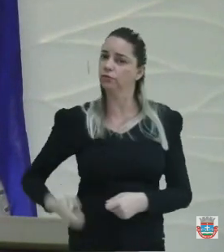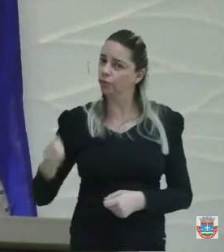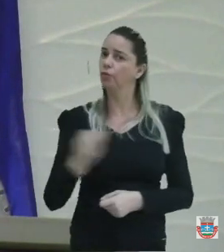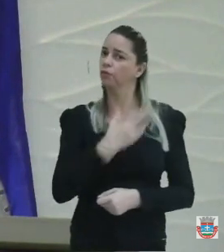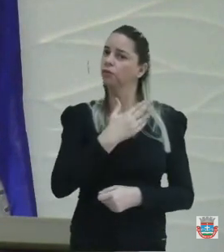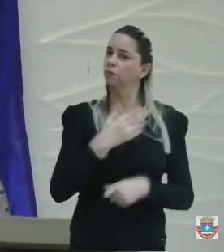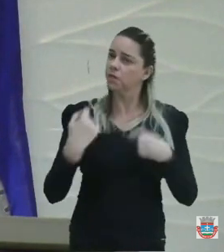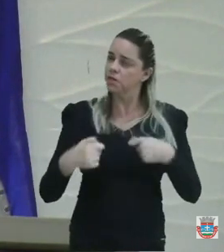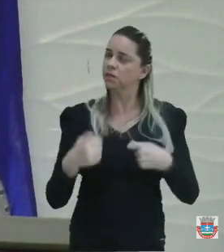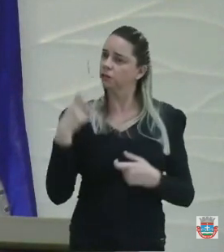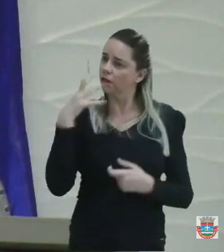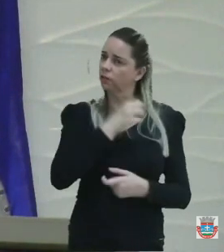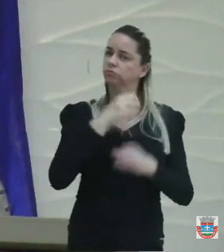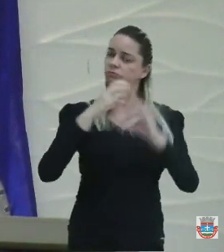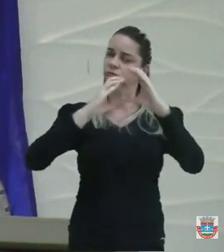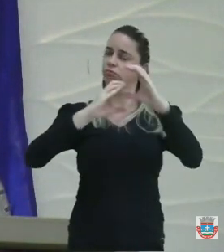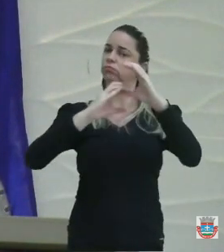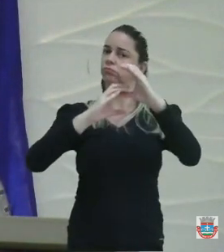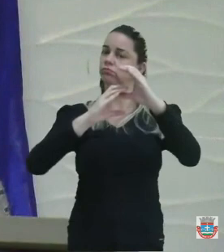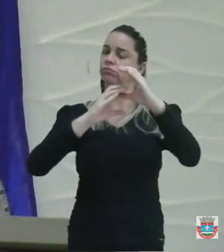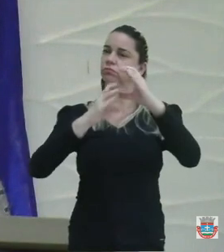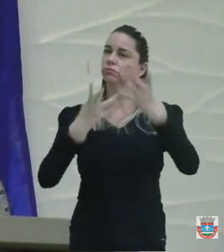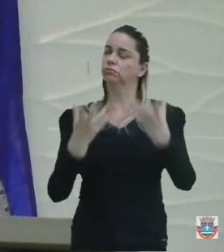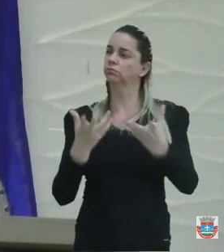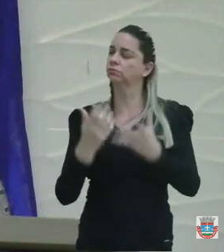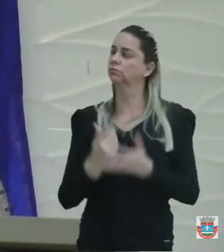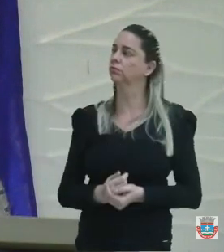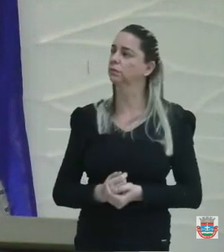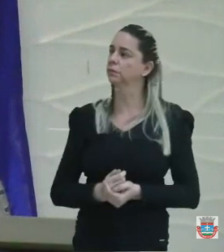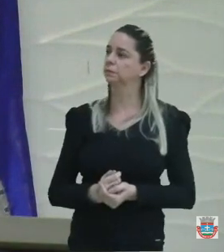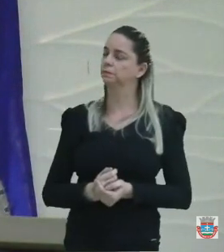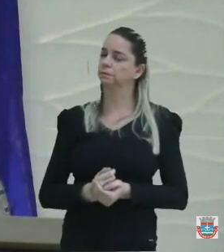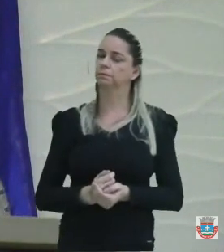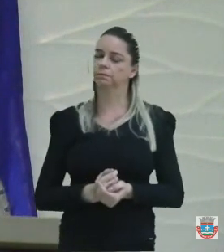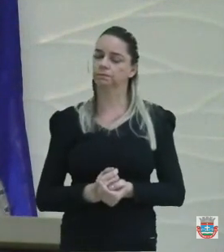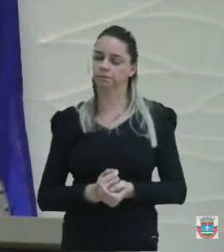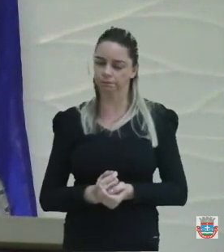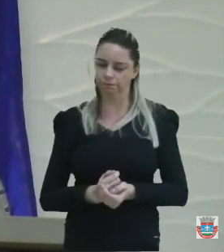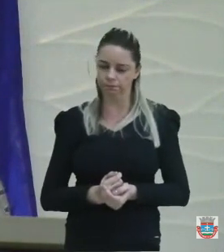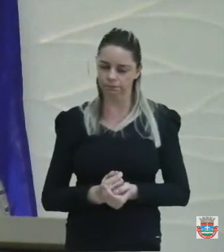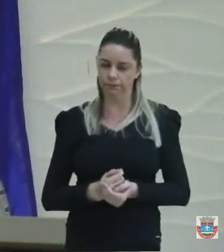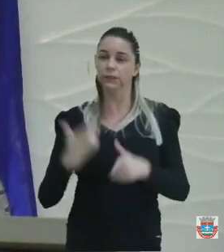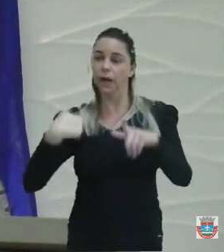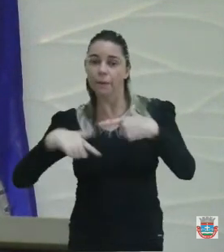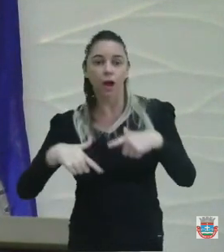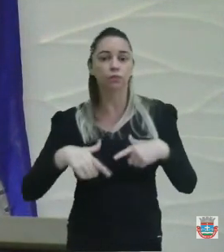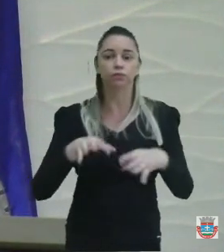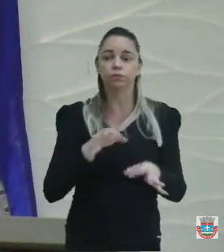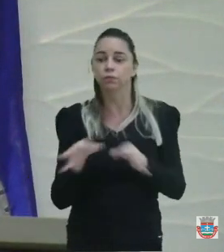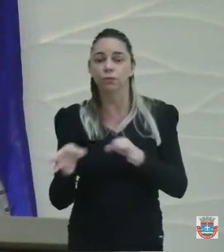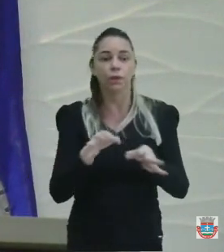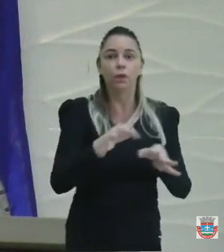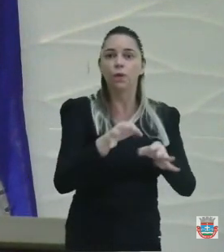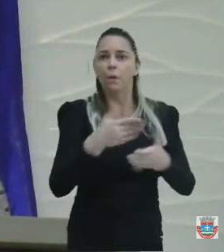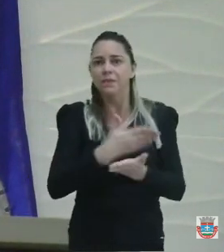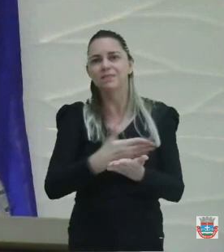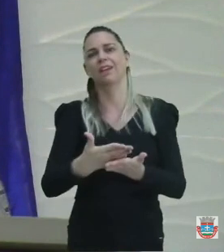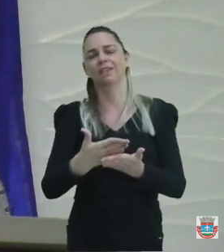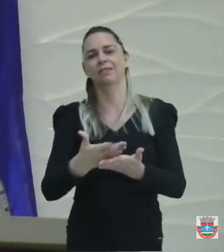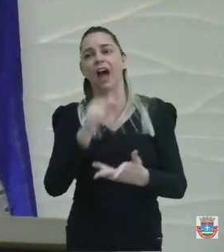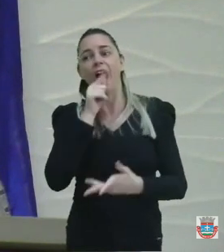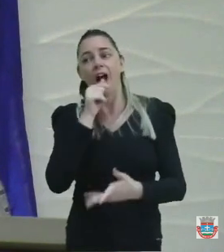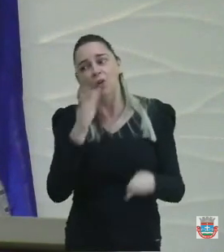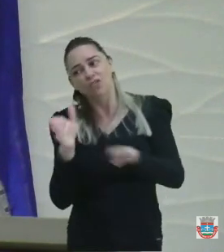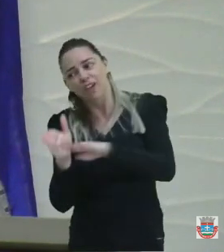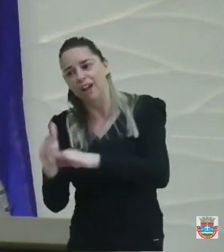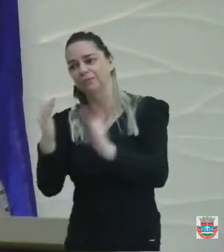as mãos em cima da Compesa e melhorar, meu caro Júnior, os trabalhos da Compesa e fazer com que a água chegue na casa